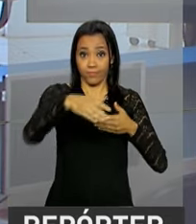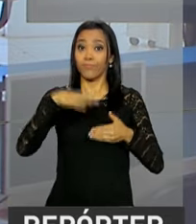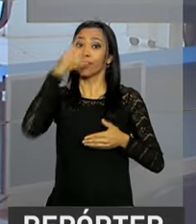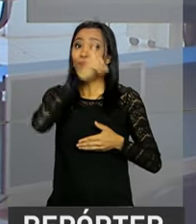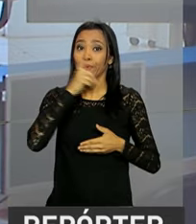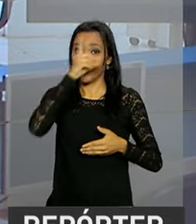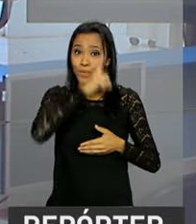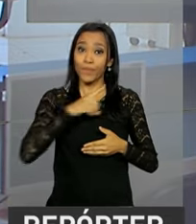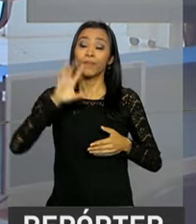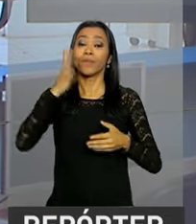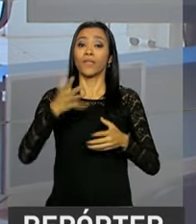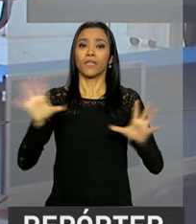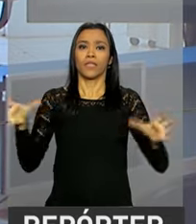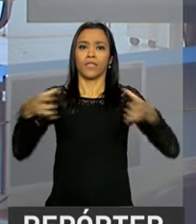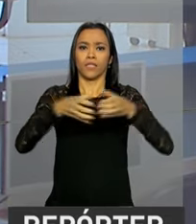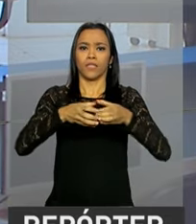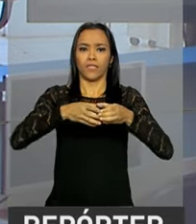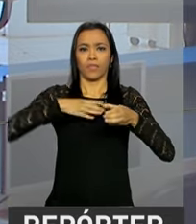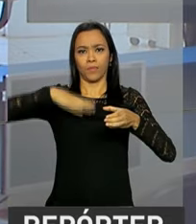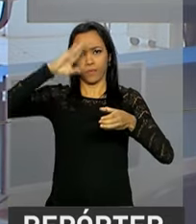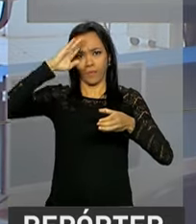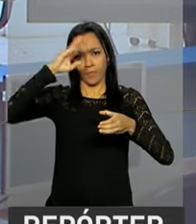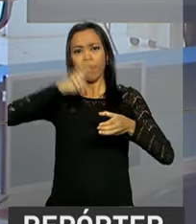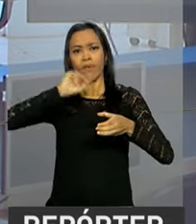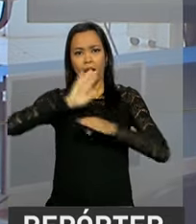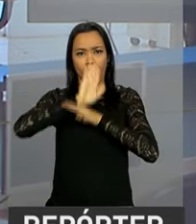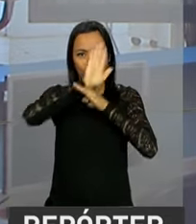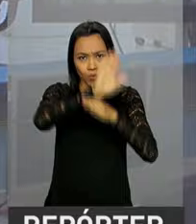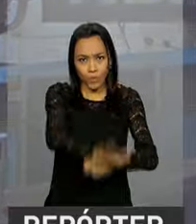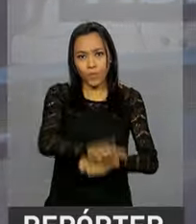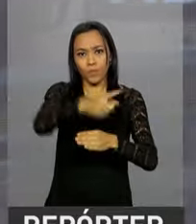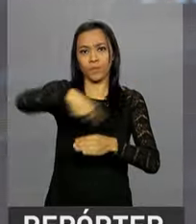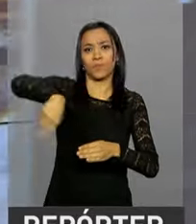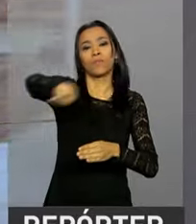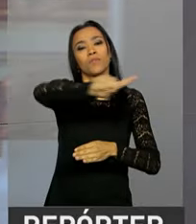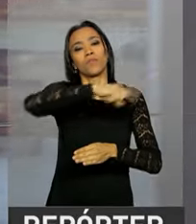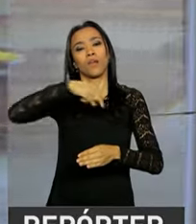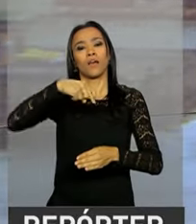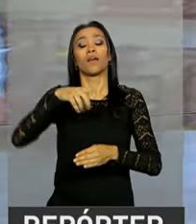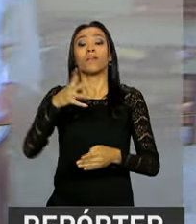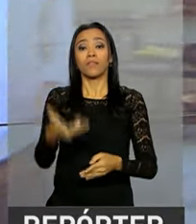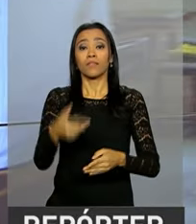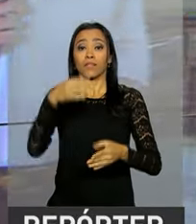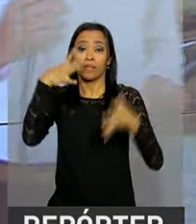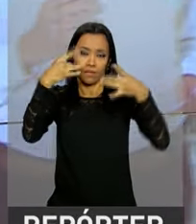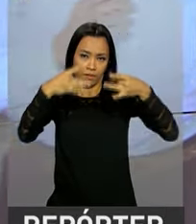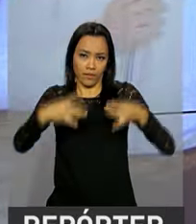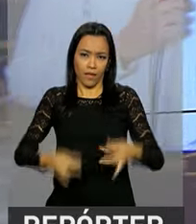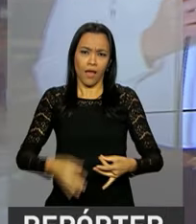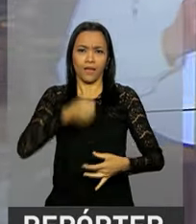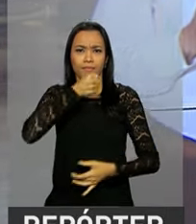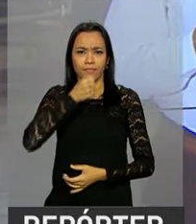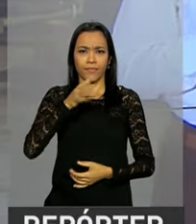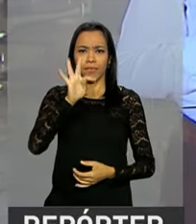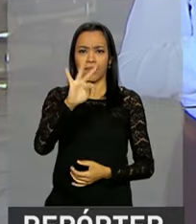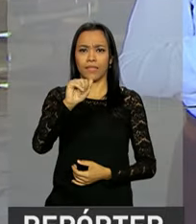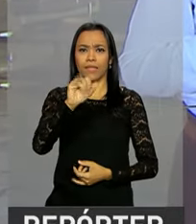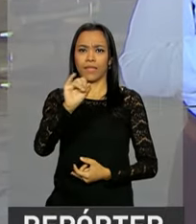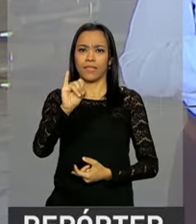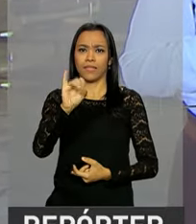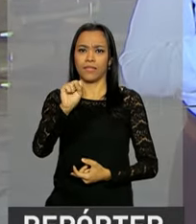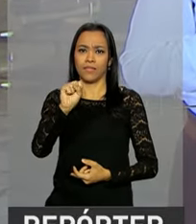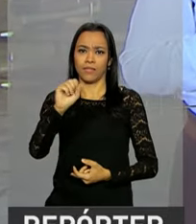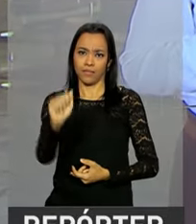e as Forças Armadas vão ajudar na segurança do processo eleitoral. A repórter Thaísa Dias traz para a gente as informações ao vivo. Olá,